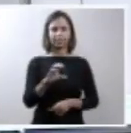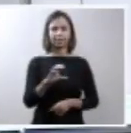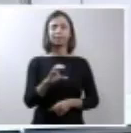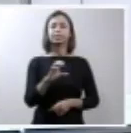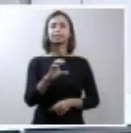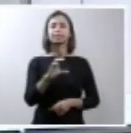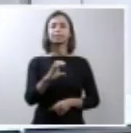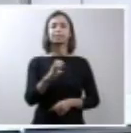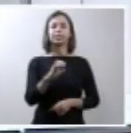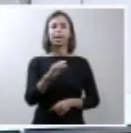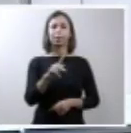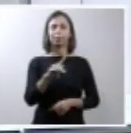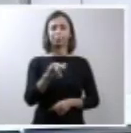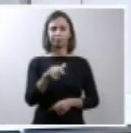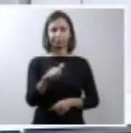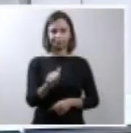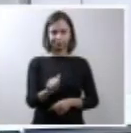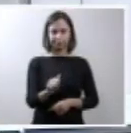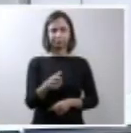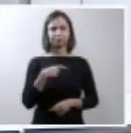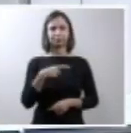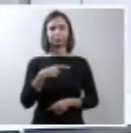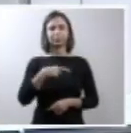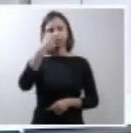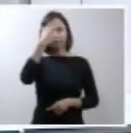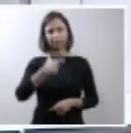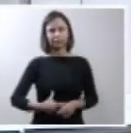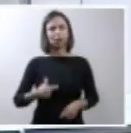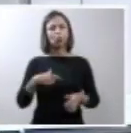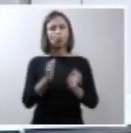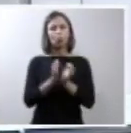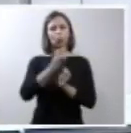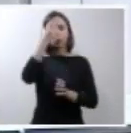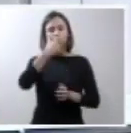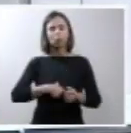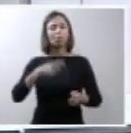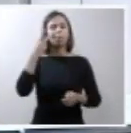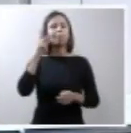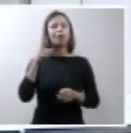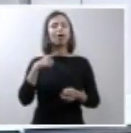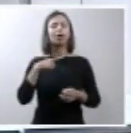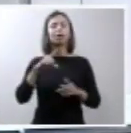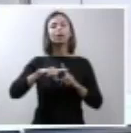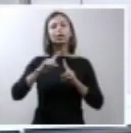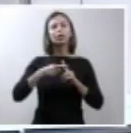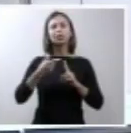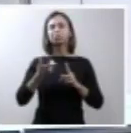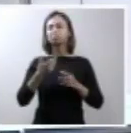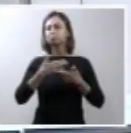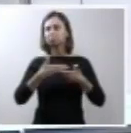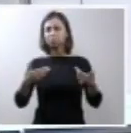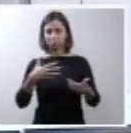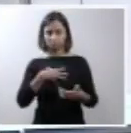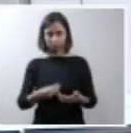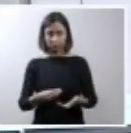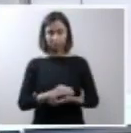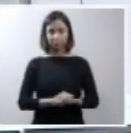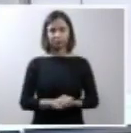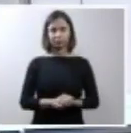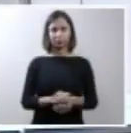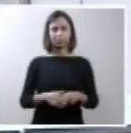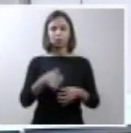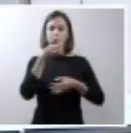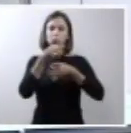cidadania estudo pesquisa informação e ação e integrante da comissão de cidadania e produção apresentar